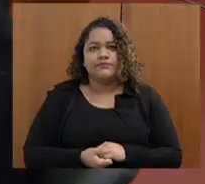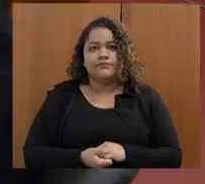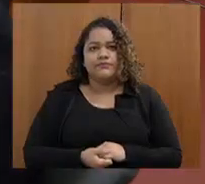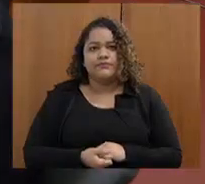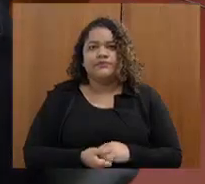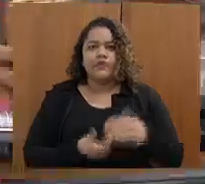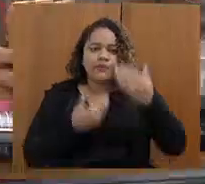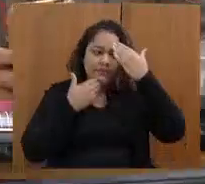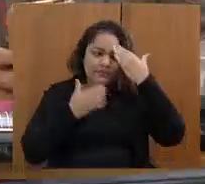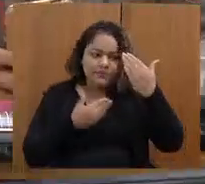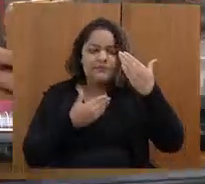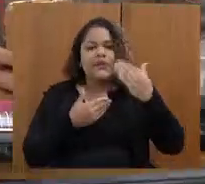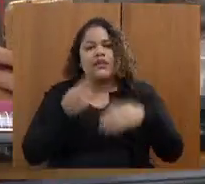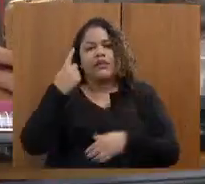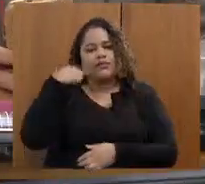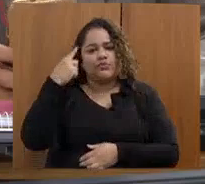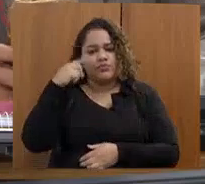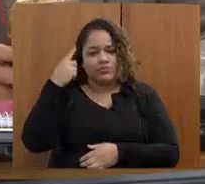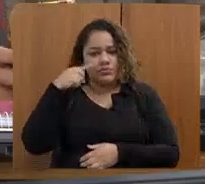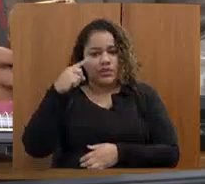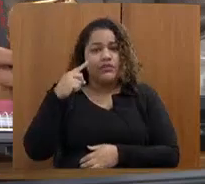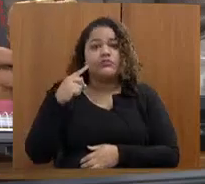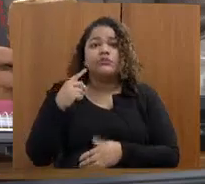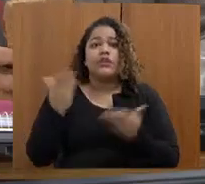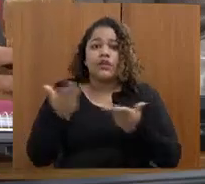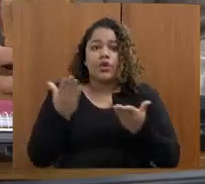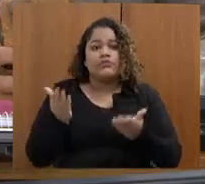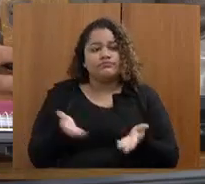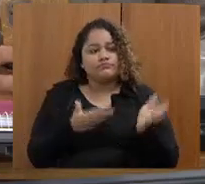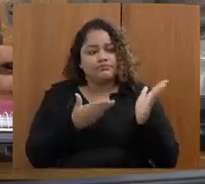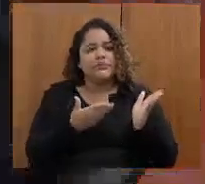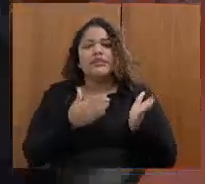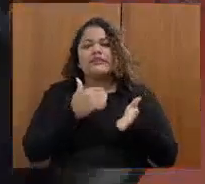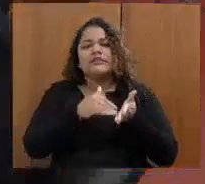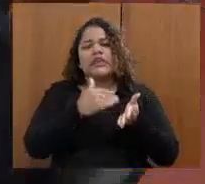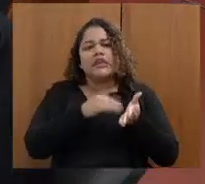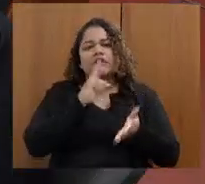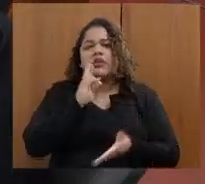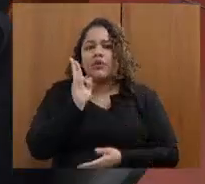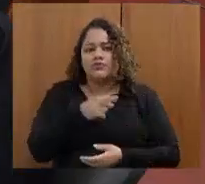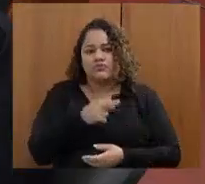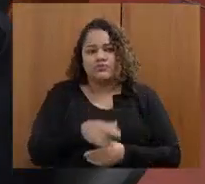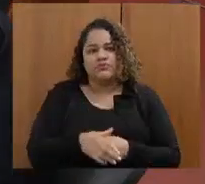eu passo para secretário responder Os questionamentos